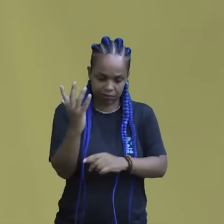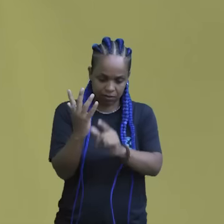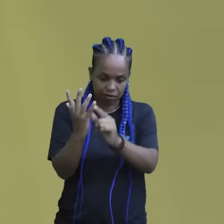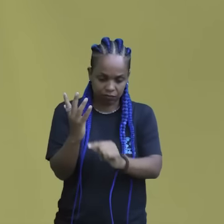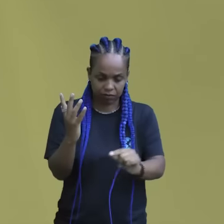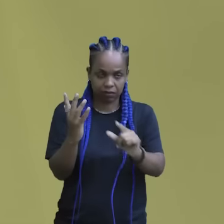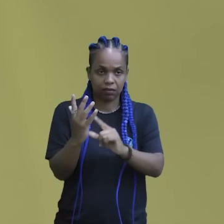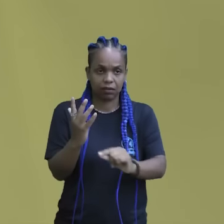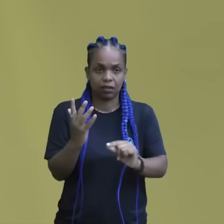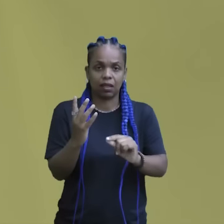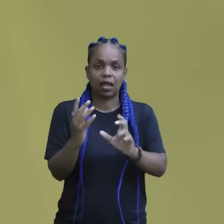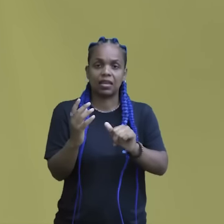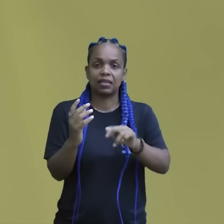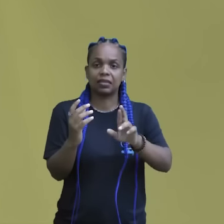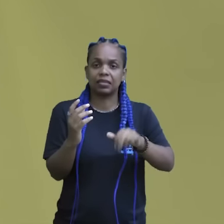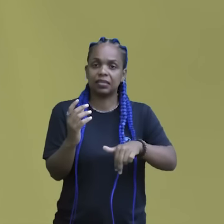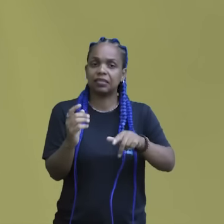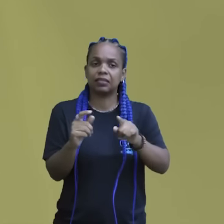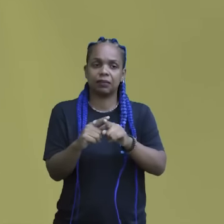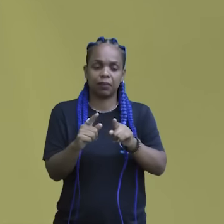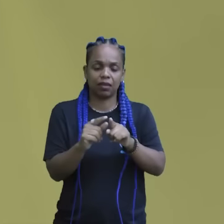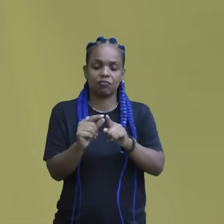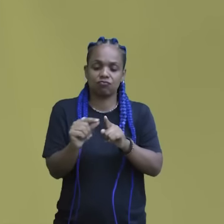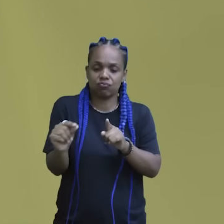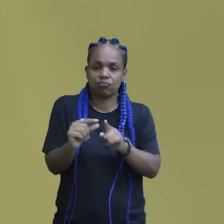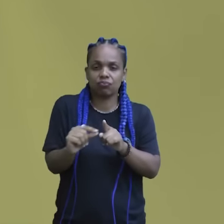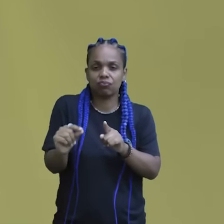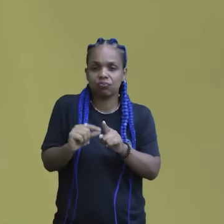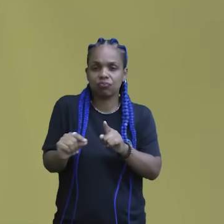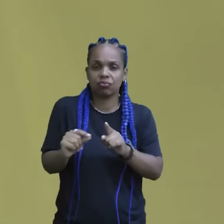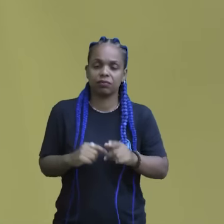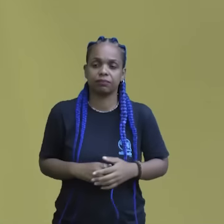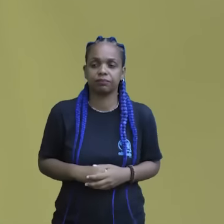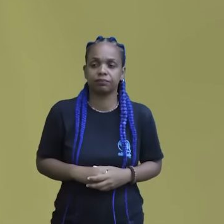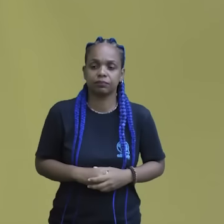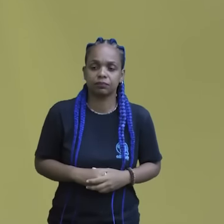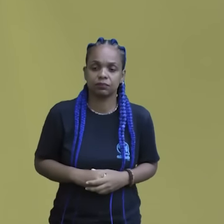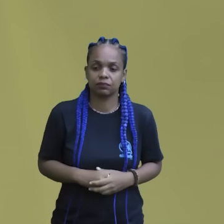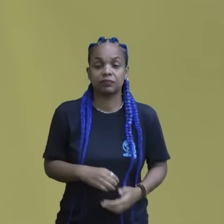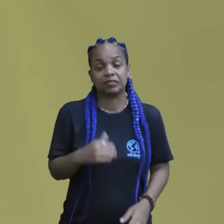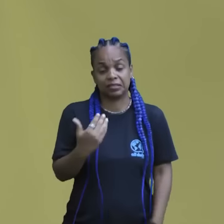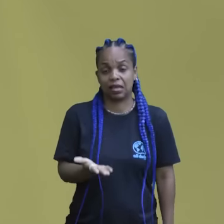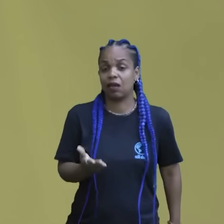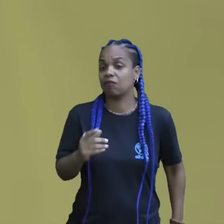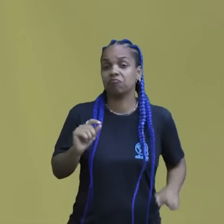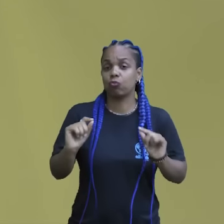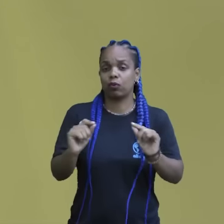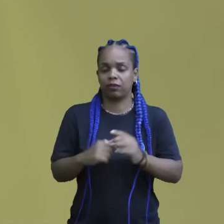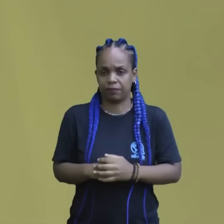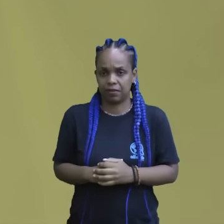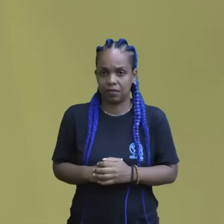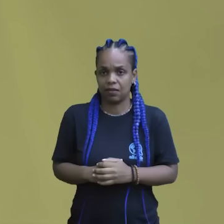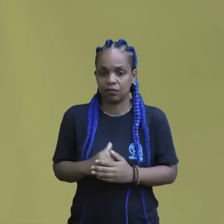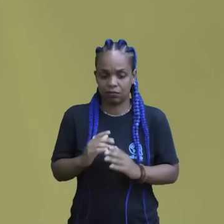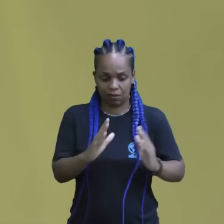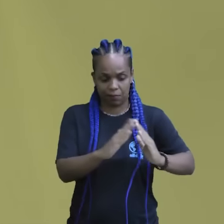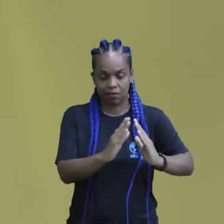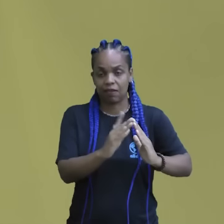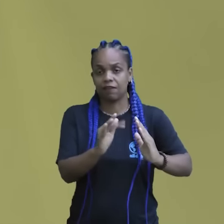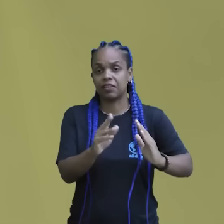que mora Dona Felismina, que é a personagem do conto.